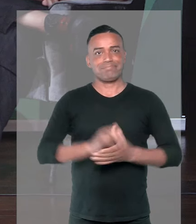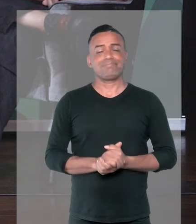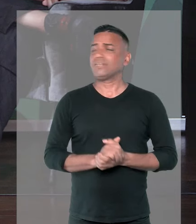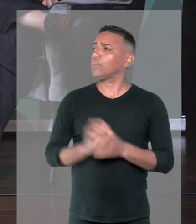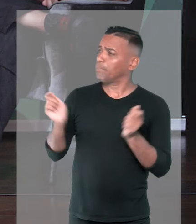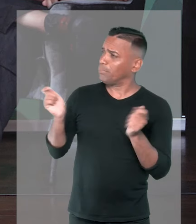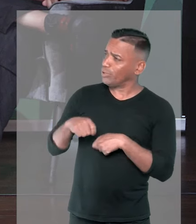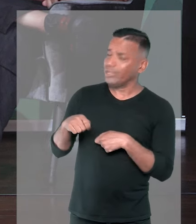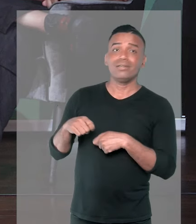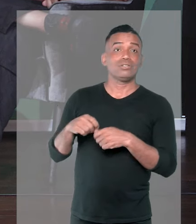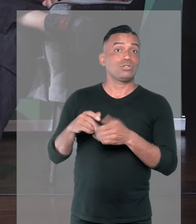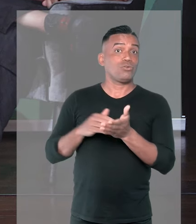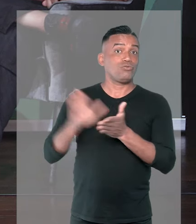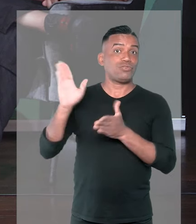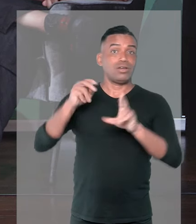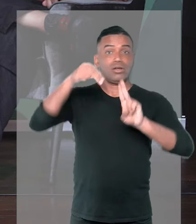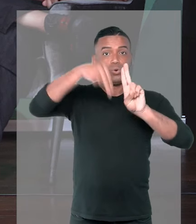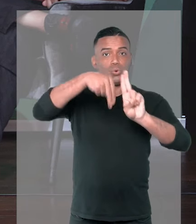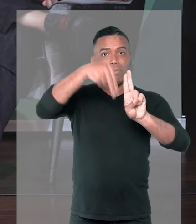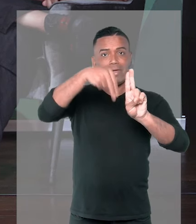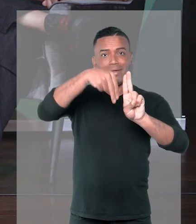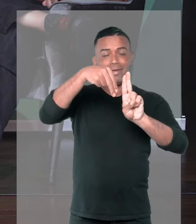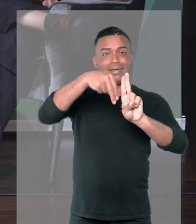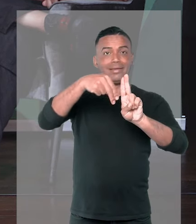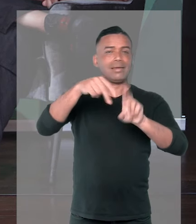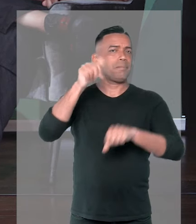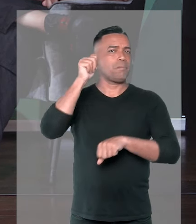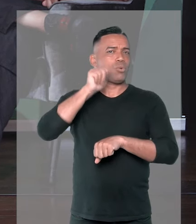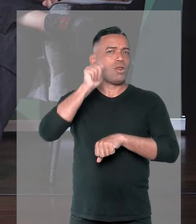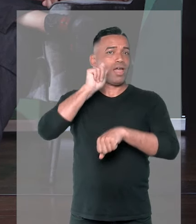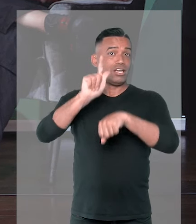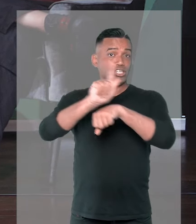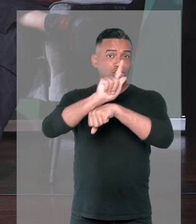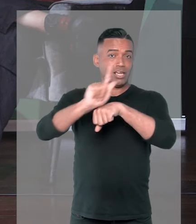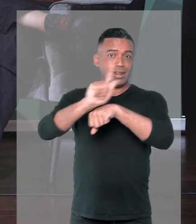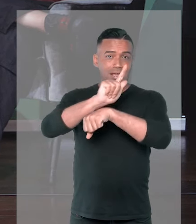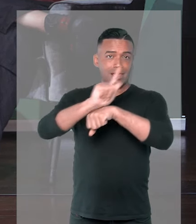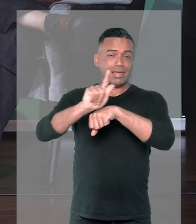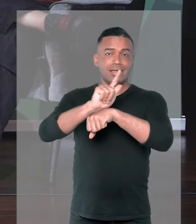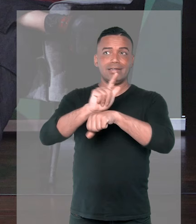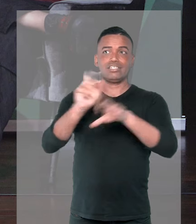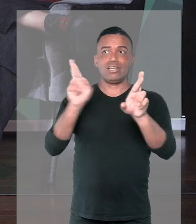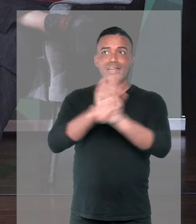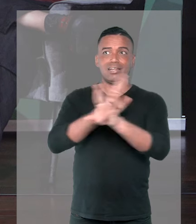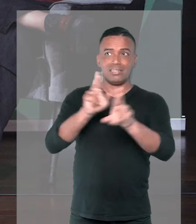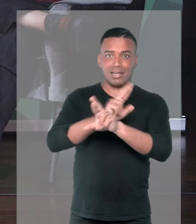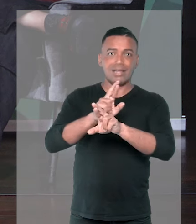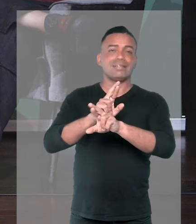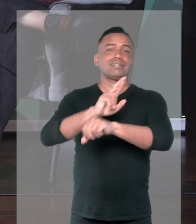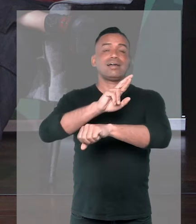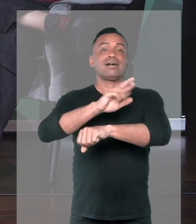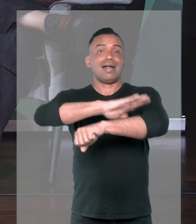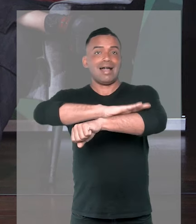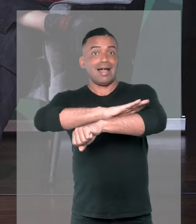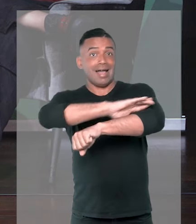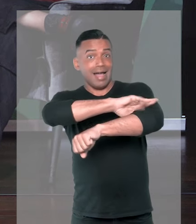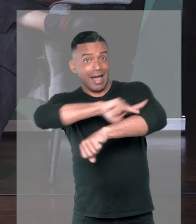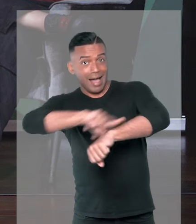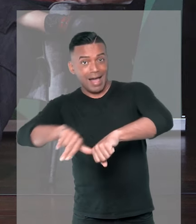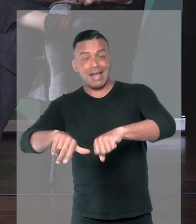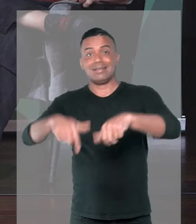também saí do NOB porque depois que aquela gerente deles disse que pela coisa toda relacionada com raça e gênero e depois que se